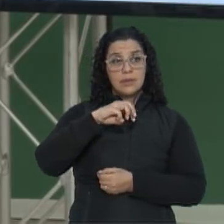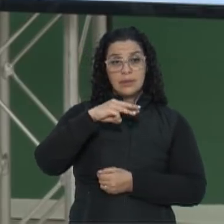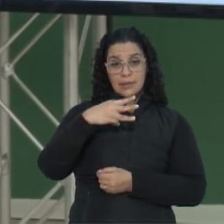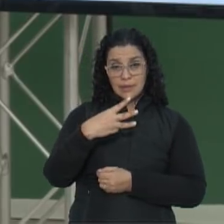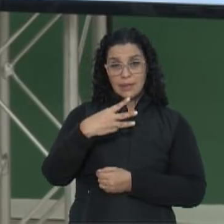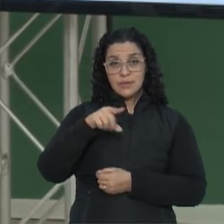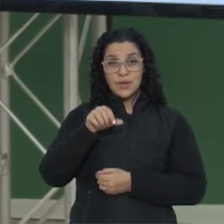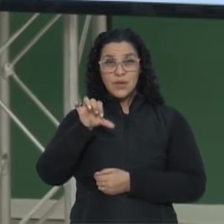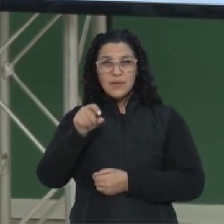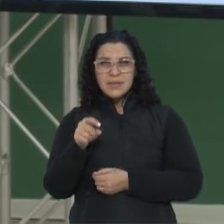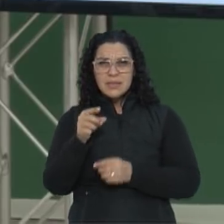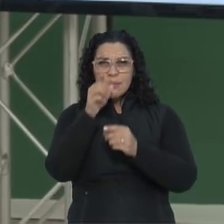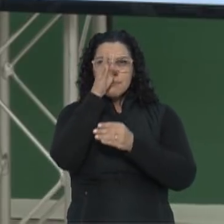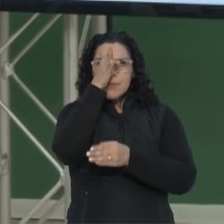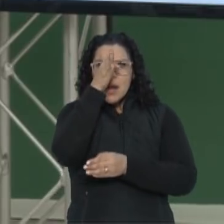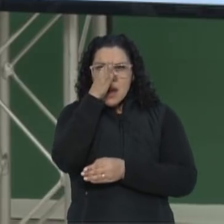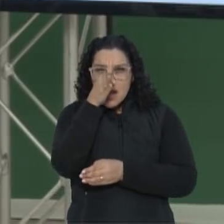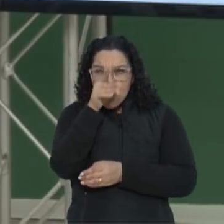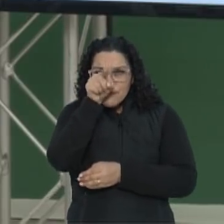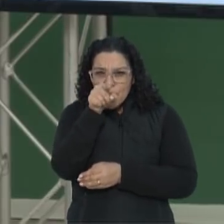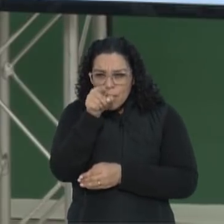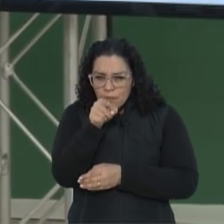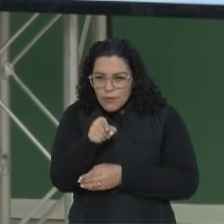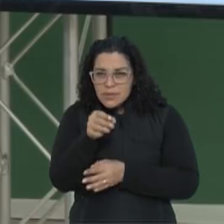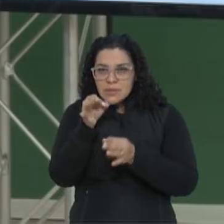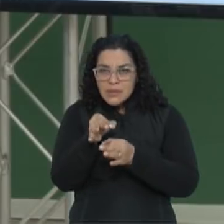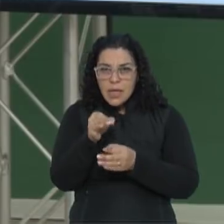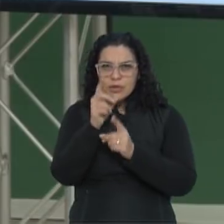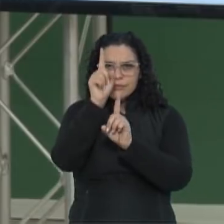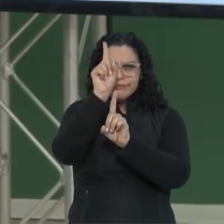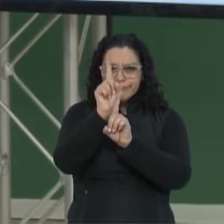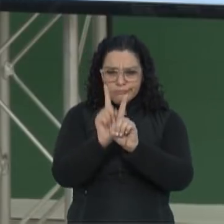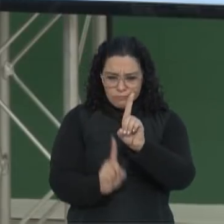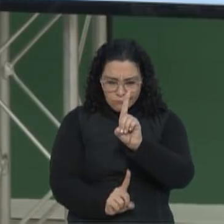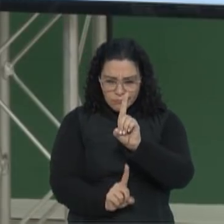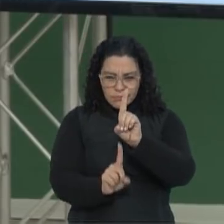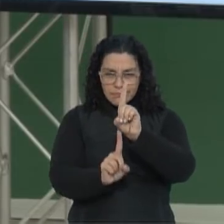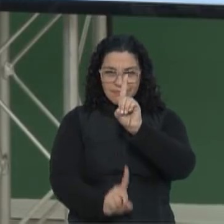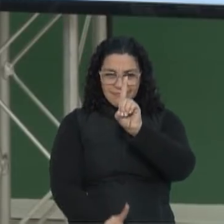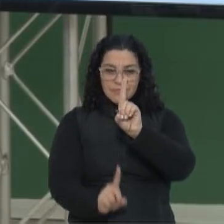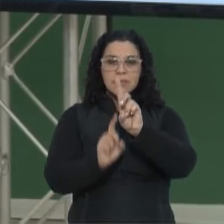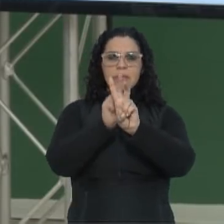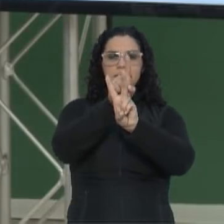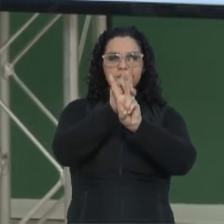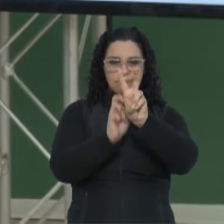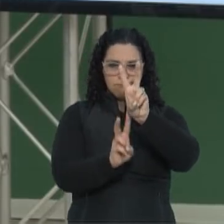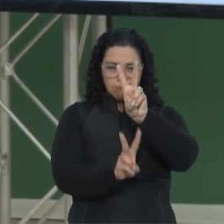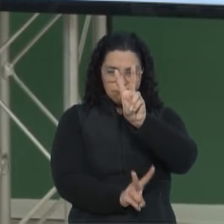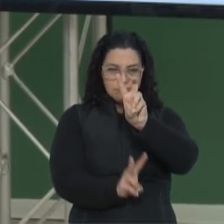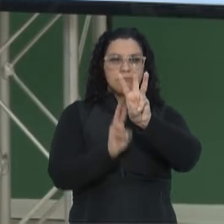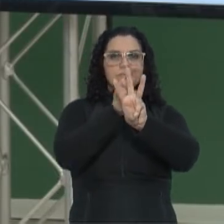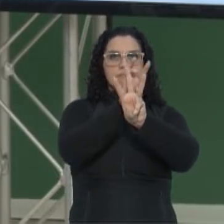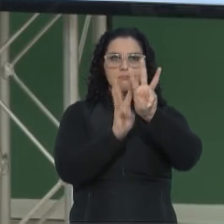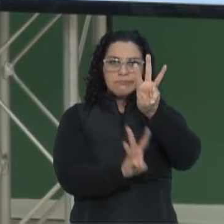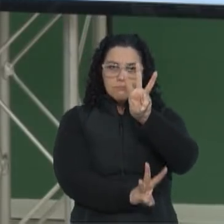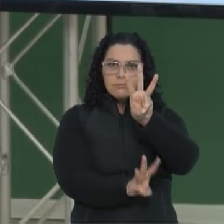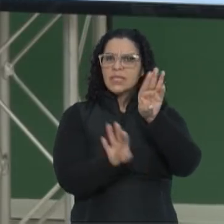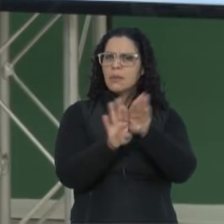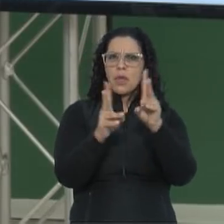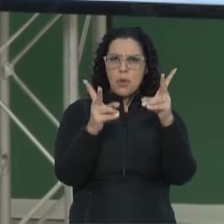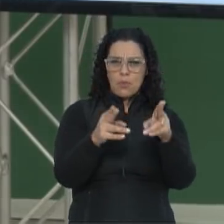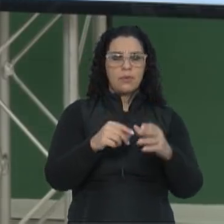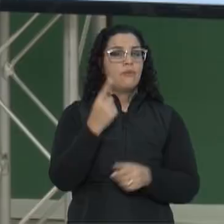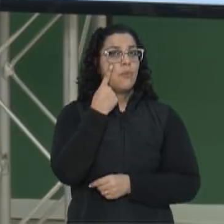embaixo de vírgula, não tem erro, porque daí a unidade vai ficar embaixo de unidade, décimo embaixo de décimo e assim por diante, tá? Vamos